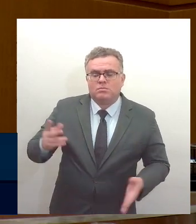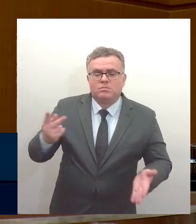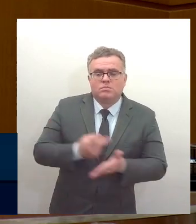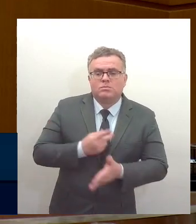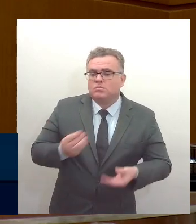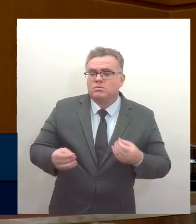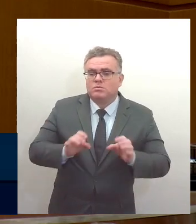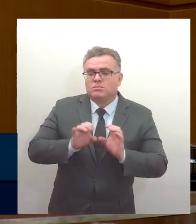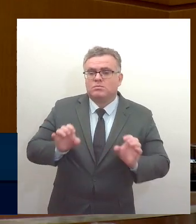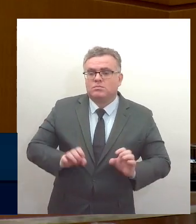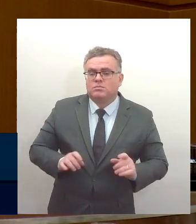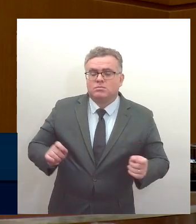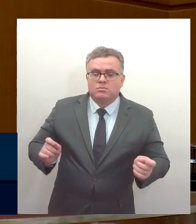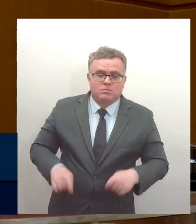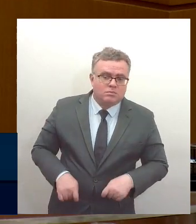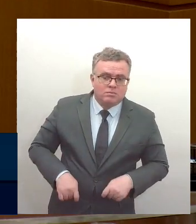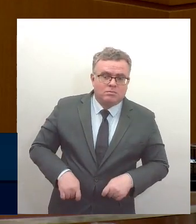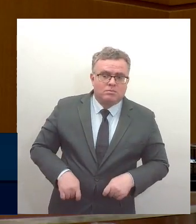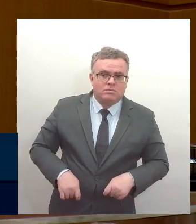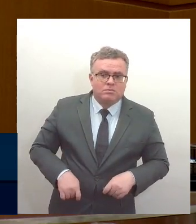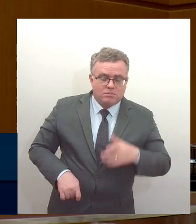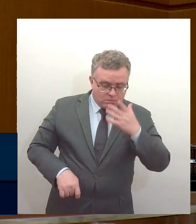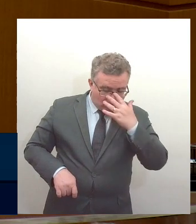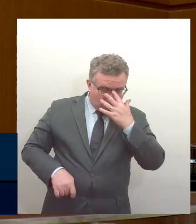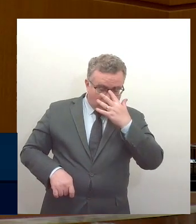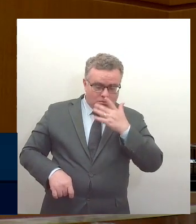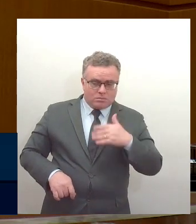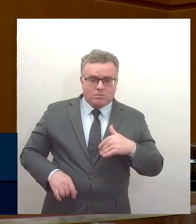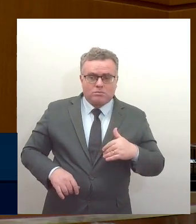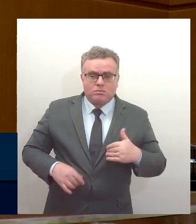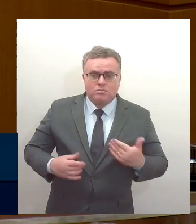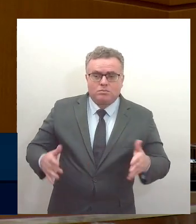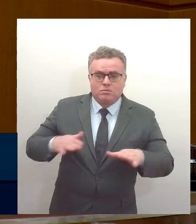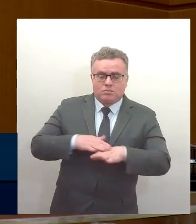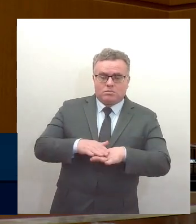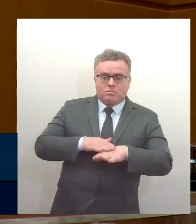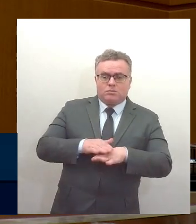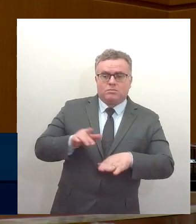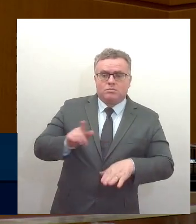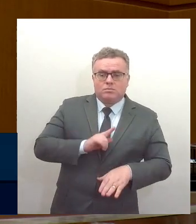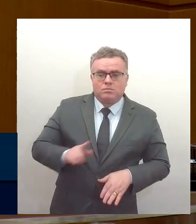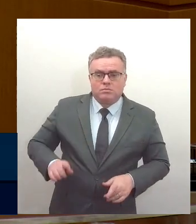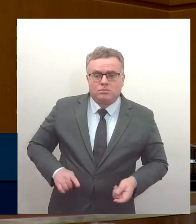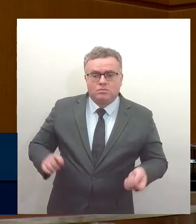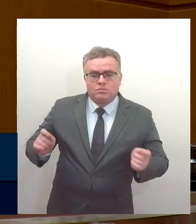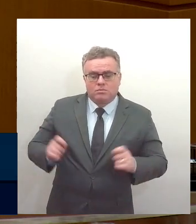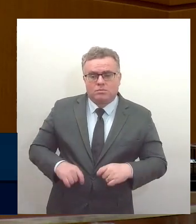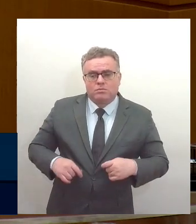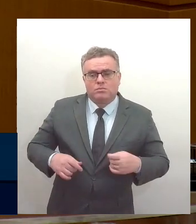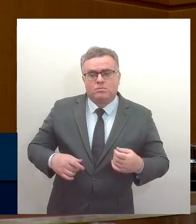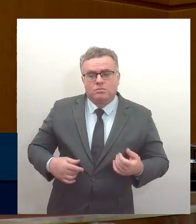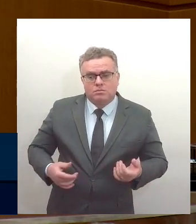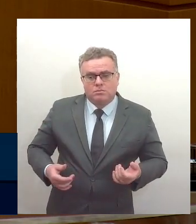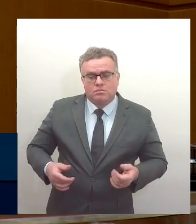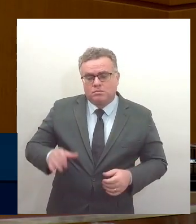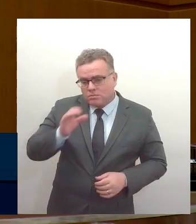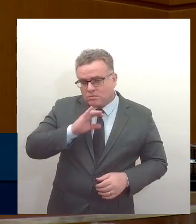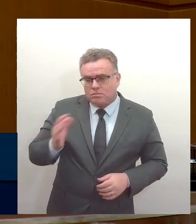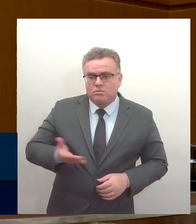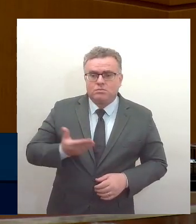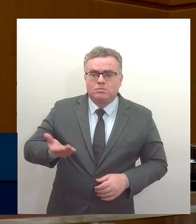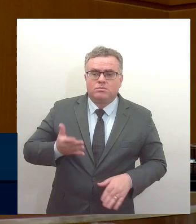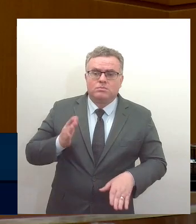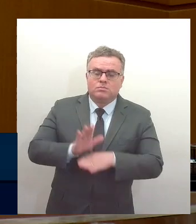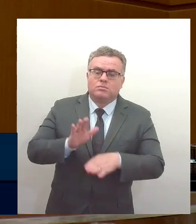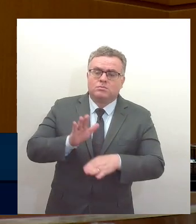gente conversar com o governador para que aquilo funcione e possa dar um tratamento digno a essas pessoas